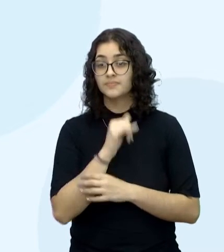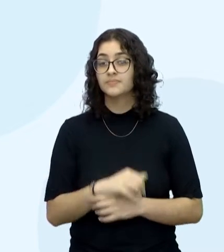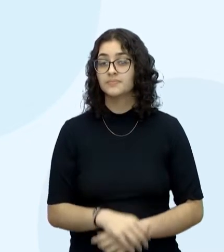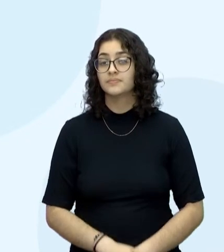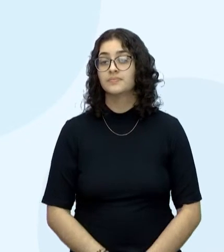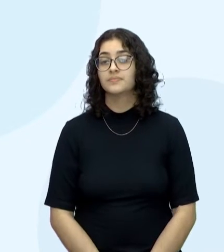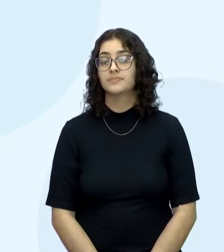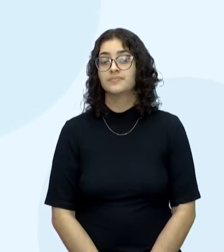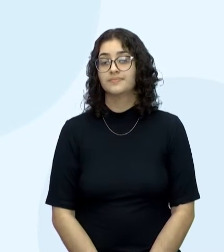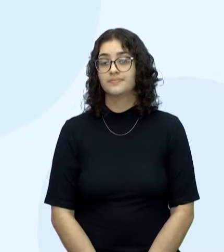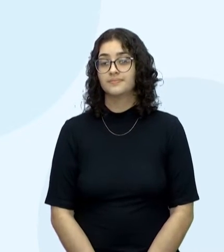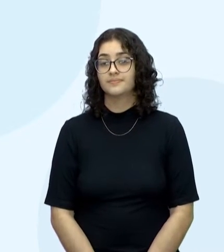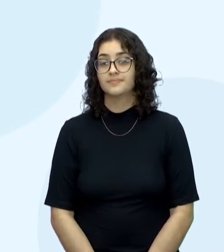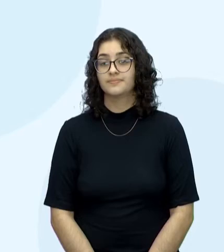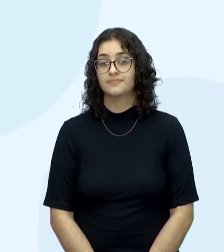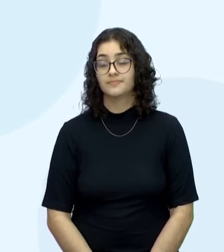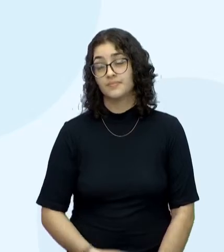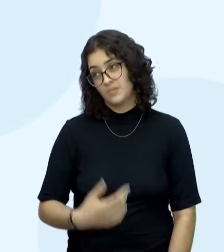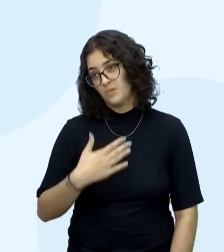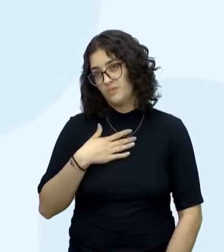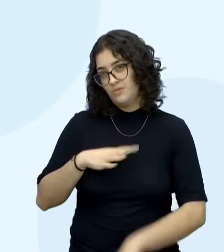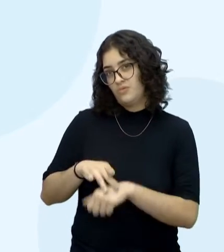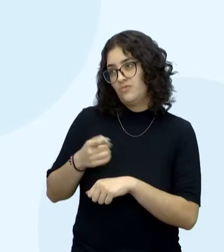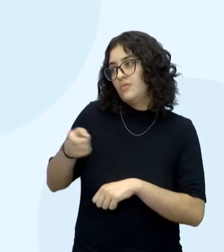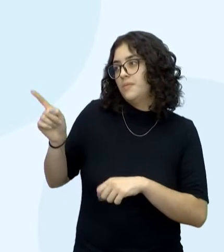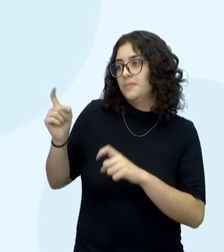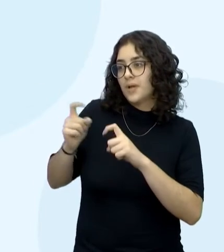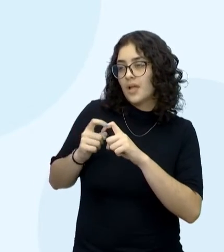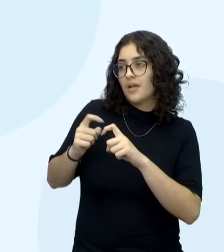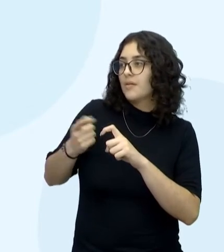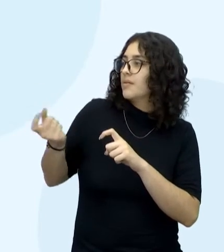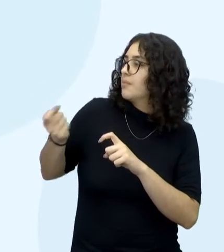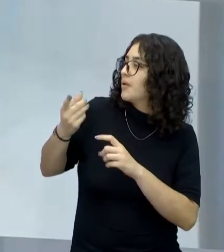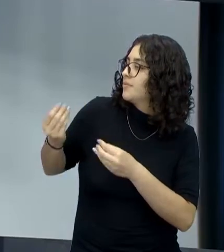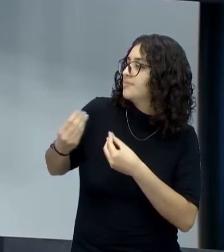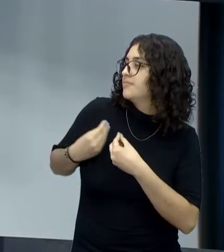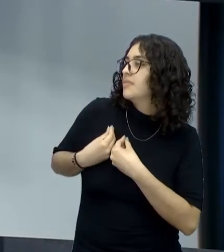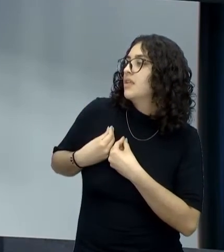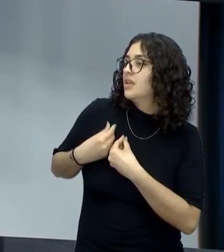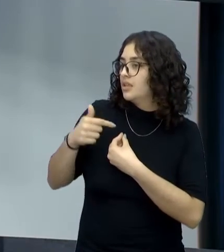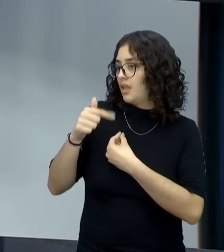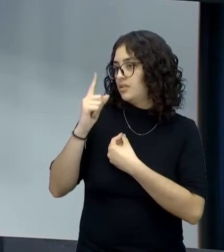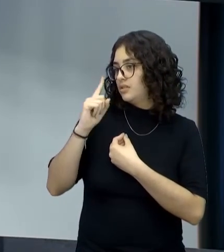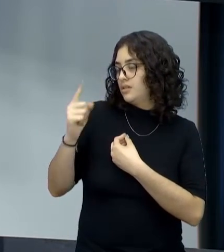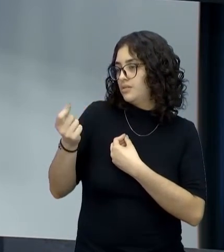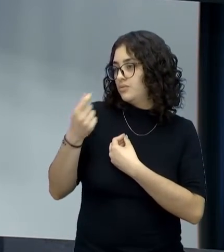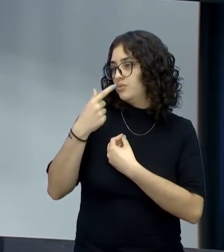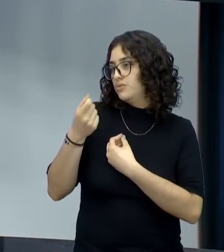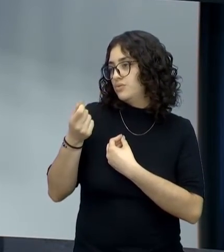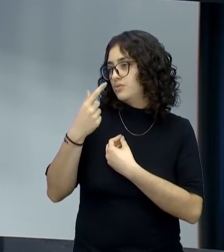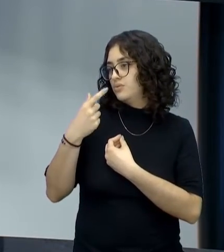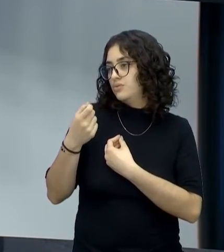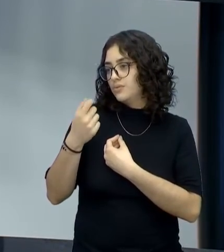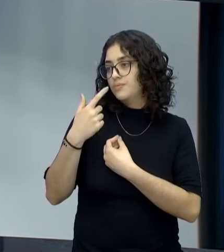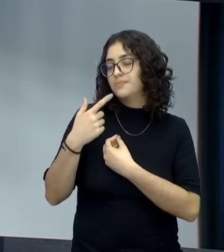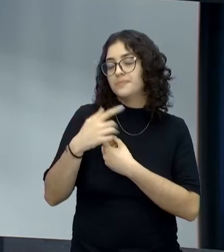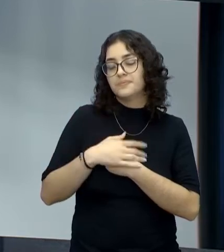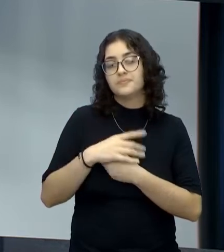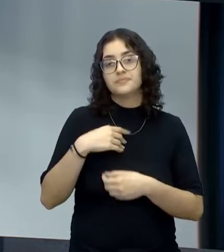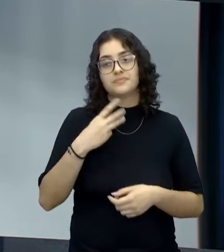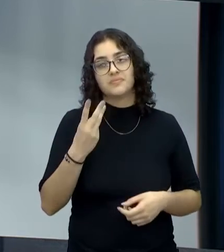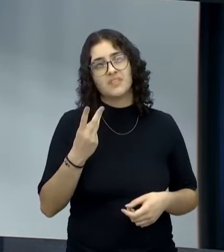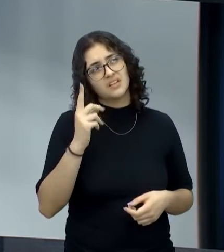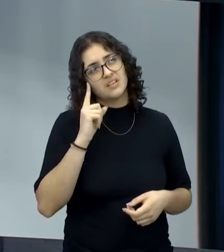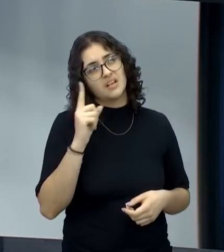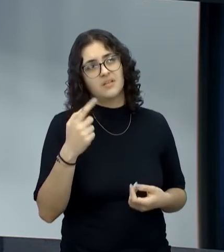entenderem. Vamos supor que eu estou doente, fui ao médico, e o médico me passou antibiótico. Ele falou, olha, toma 7 dias. Lá pelo 3º dia eu me